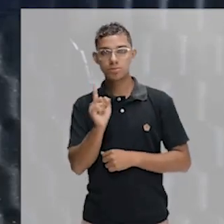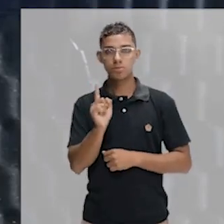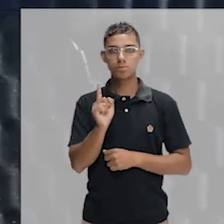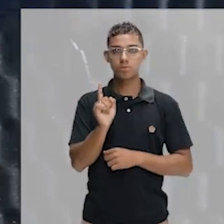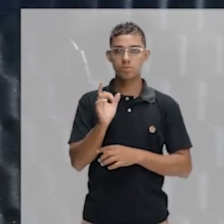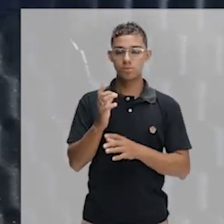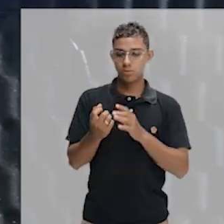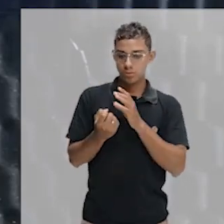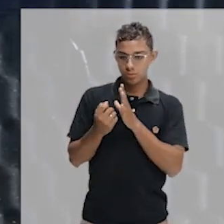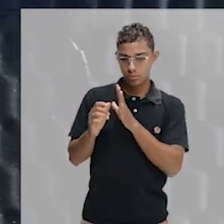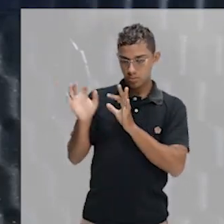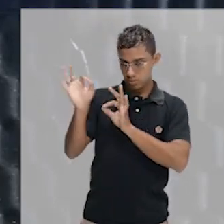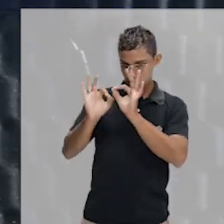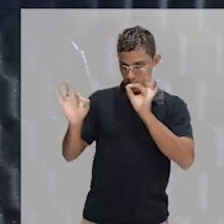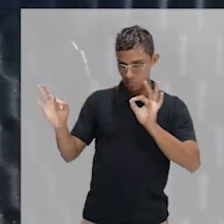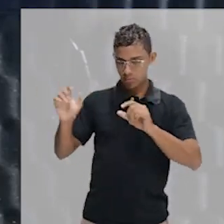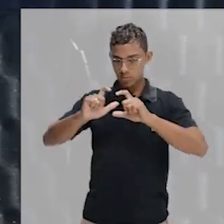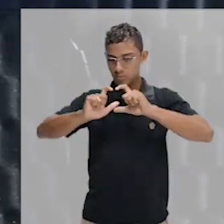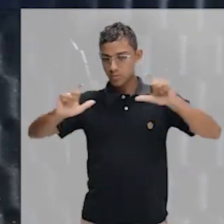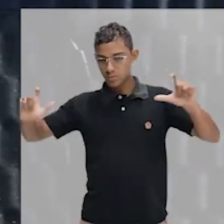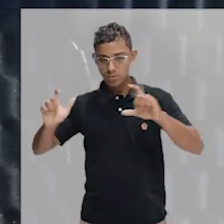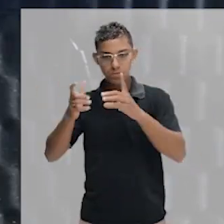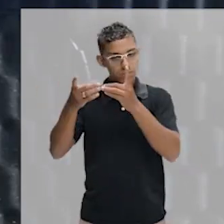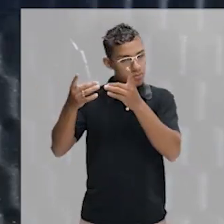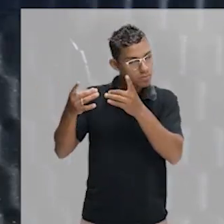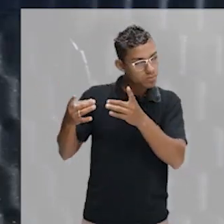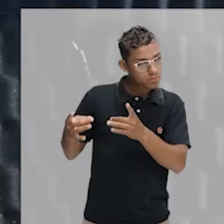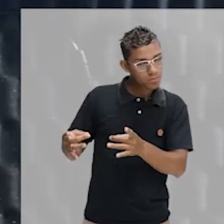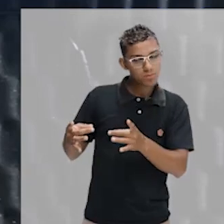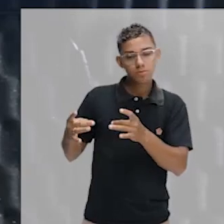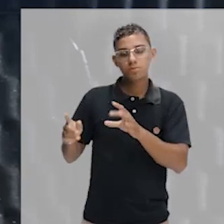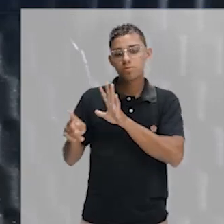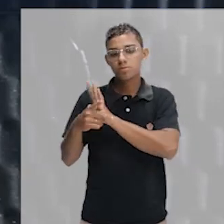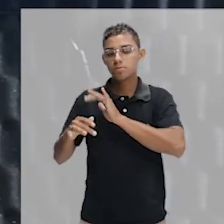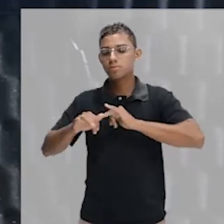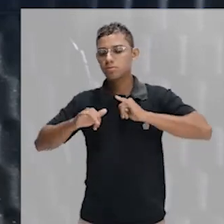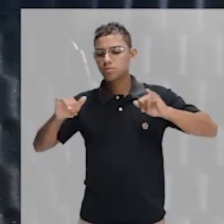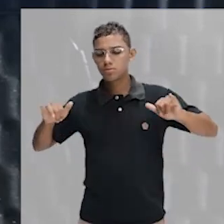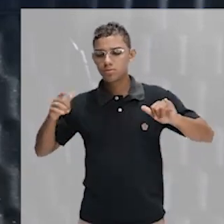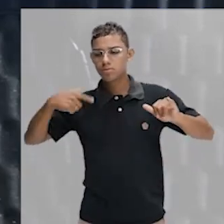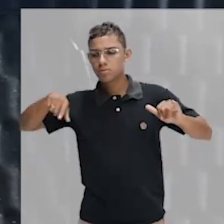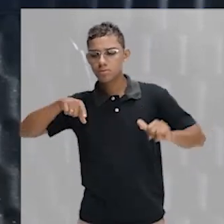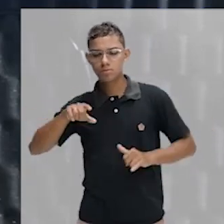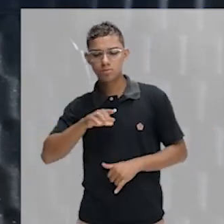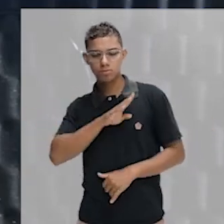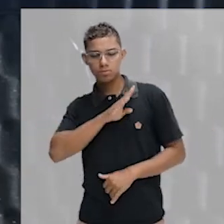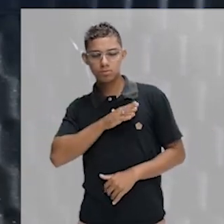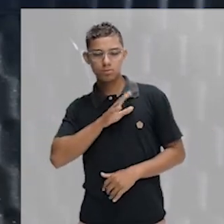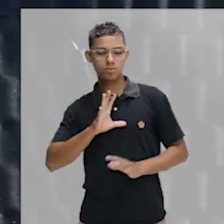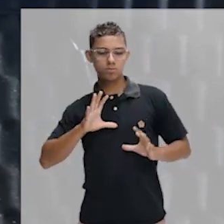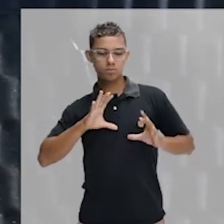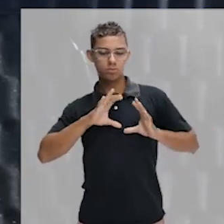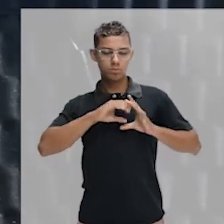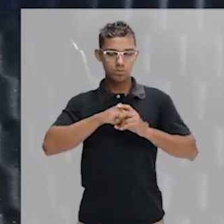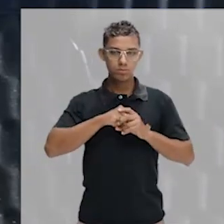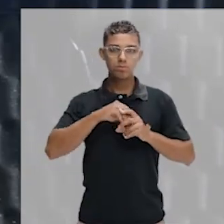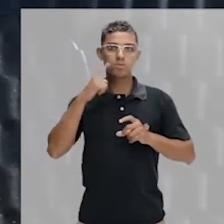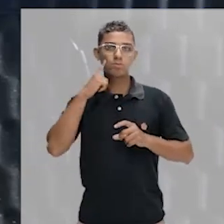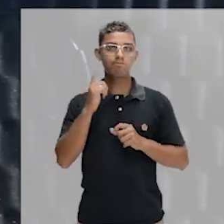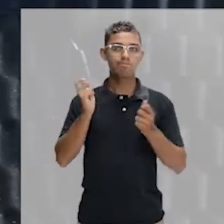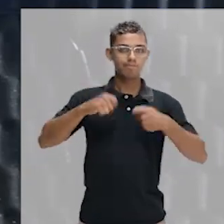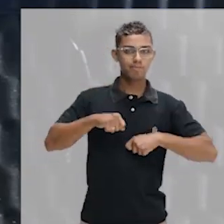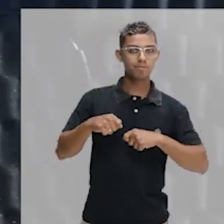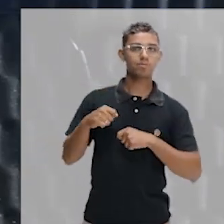de ser interpretado é só o detalhe é só aquela informaçãozinha que você tem que guardar lá no seu coração tá que você vai conseguir